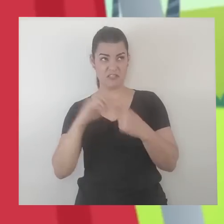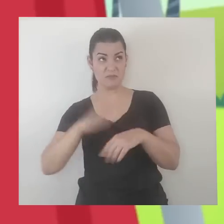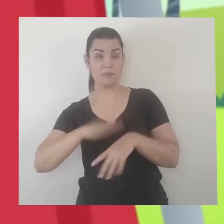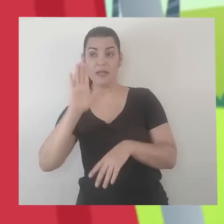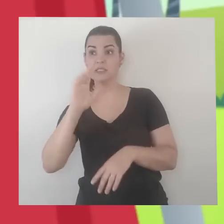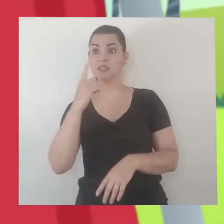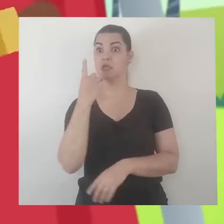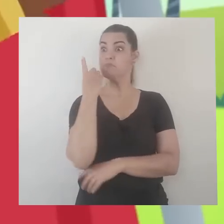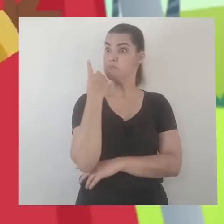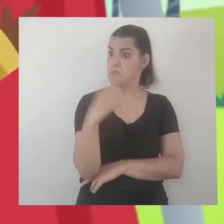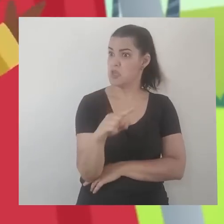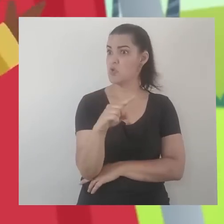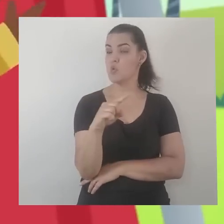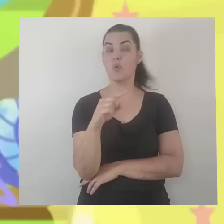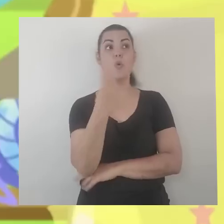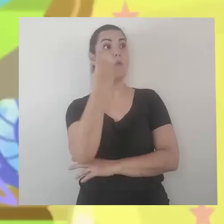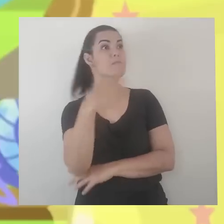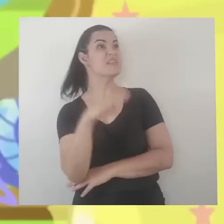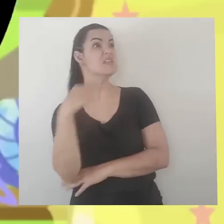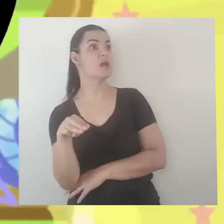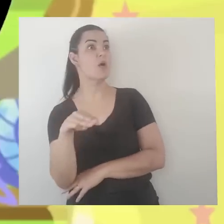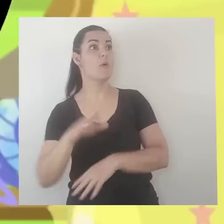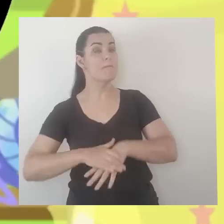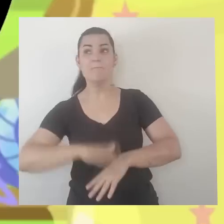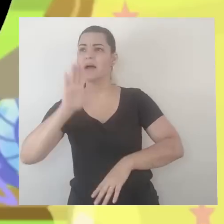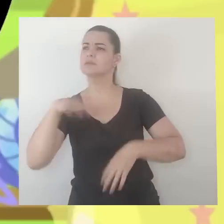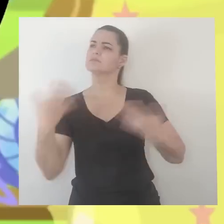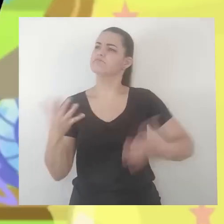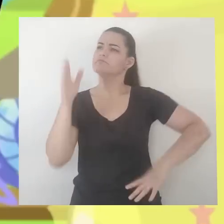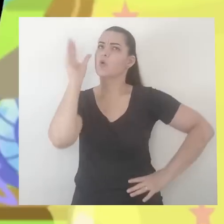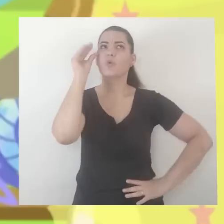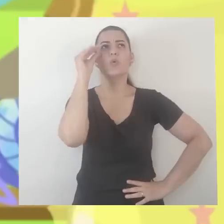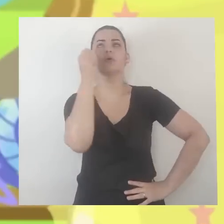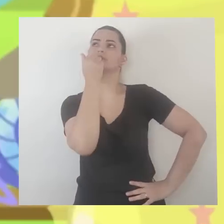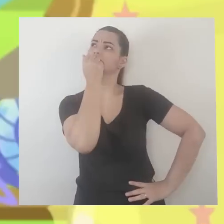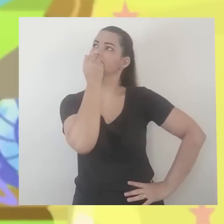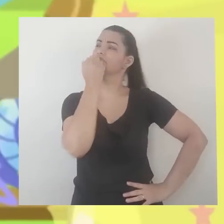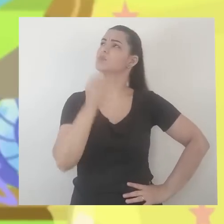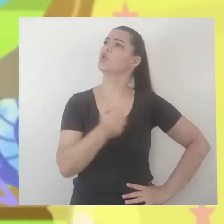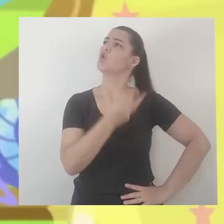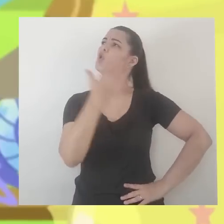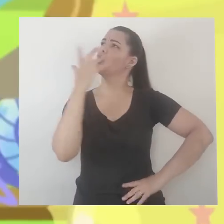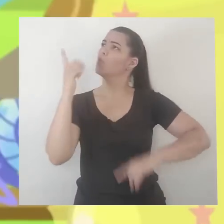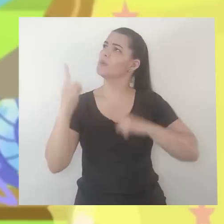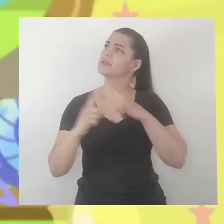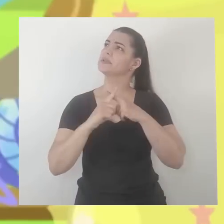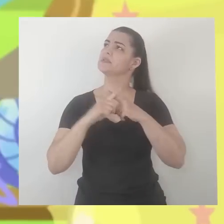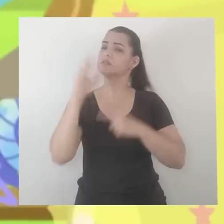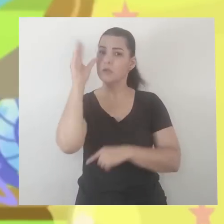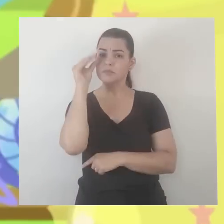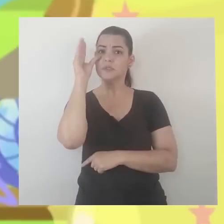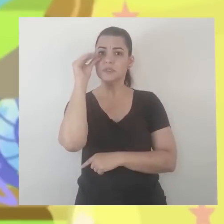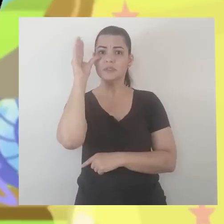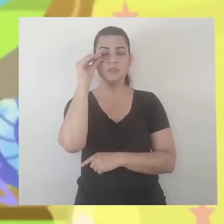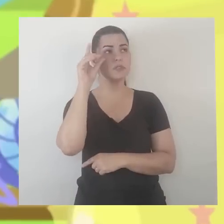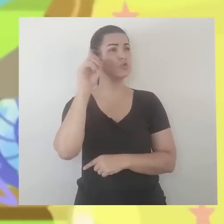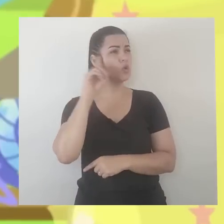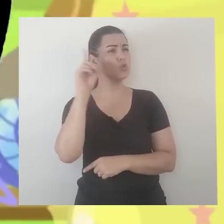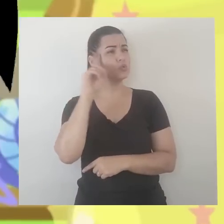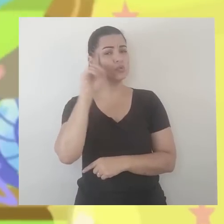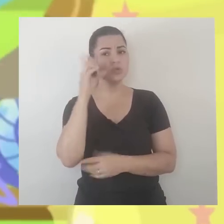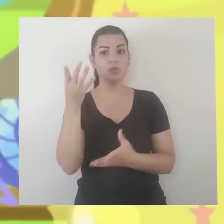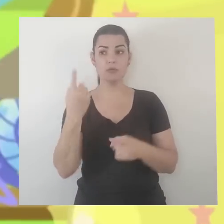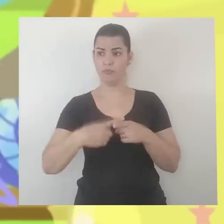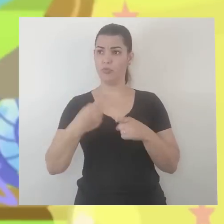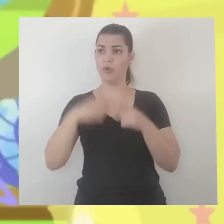1 milhão? Ou será que mais? Muito curioso! Quantas vezes a gente pisca em um dia? Por que será que a